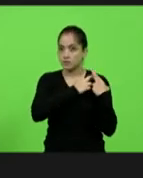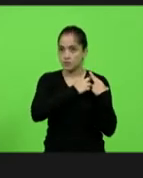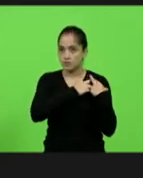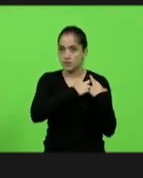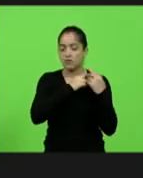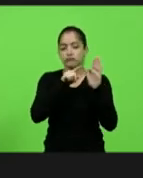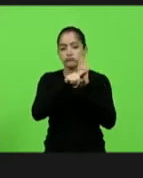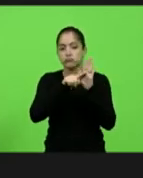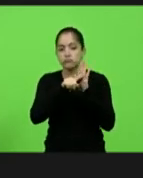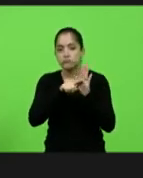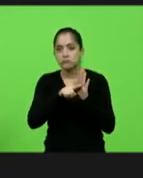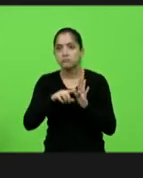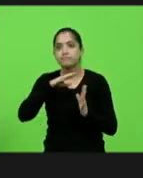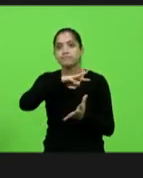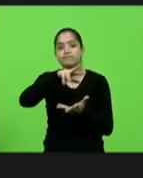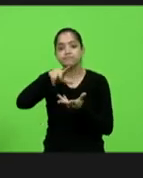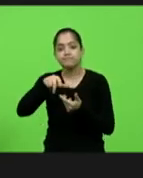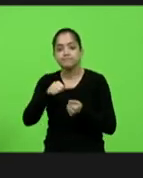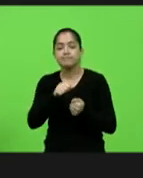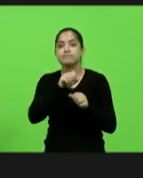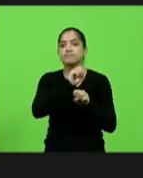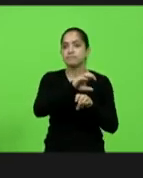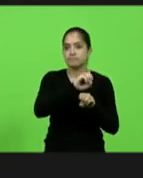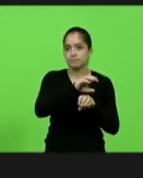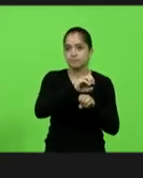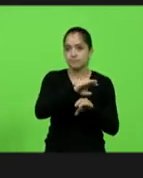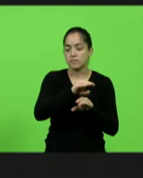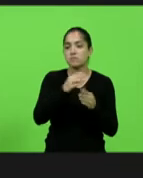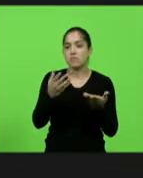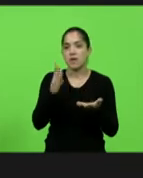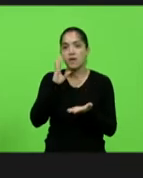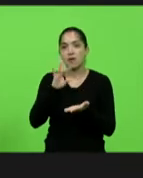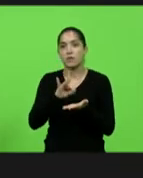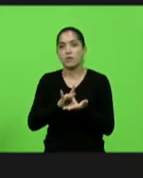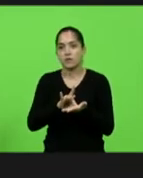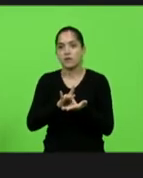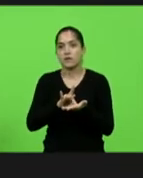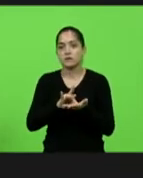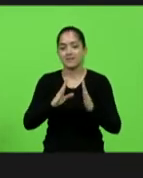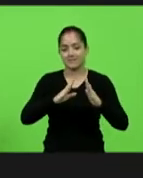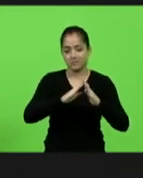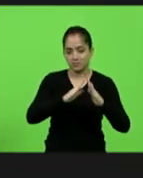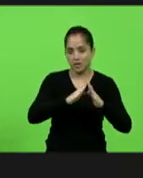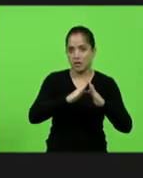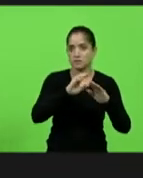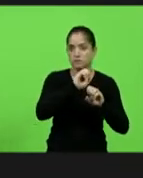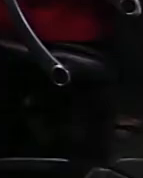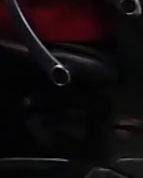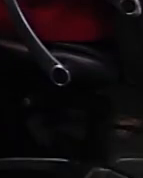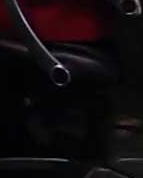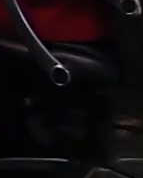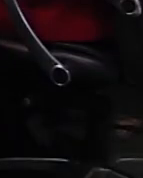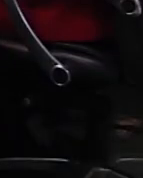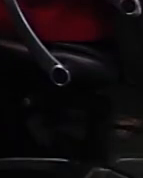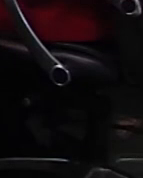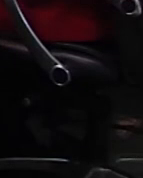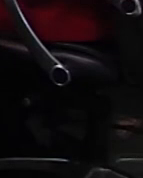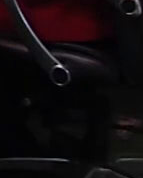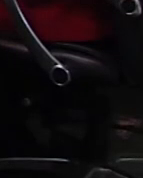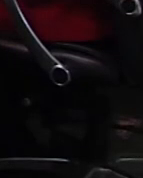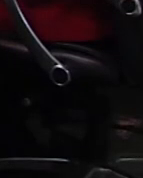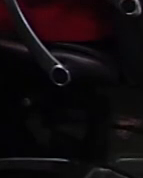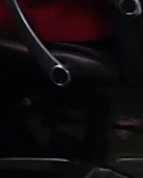Internacional de Educação da PISA, reconhecem o homeschooling como direito dos pais e dos filhos. Entidades